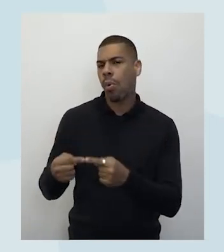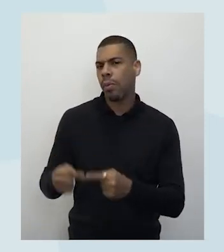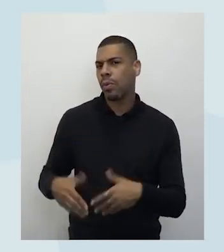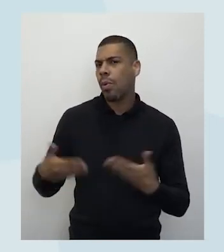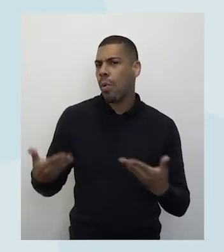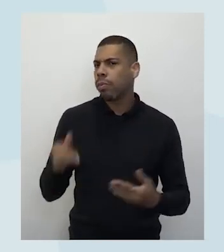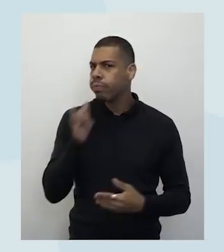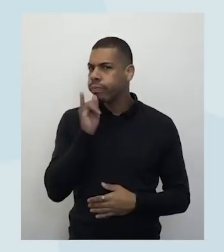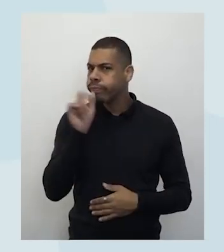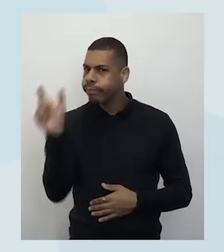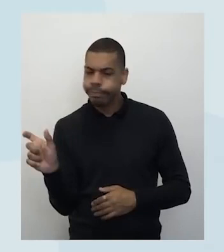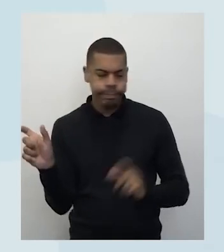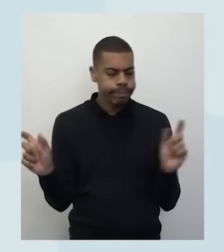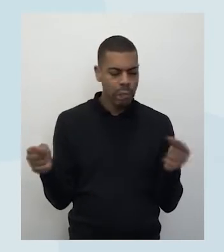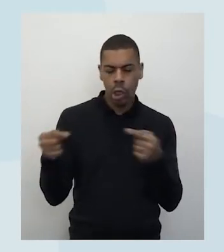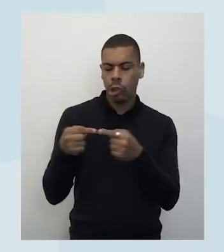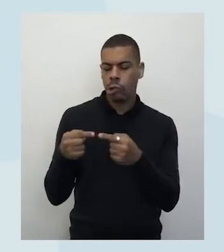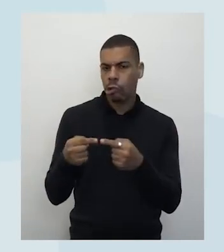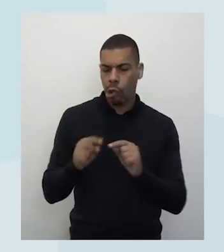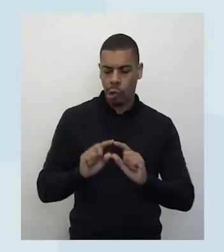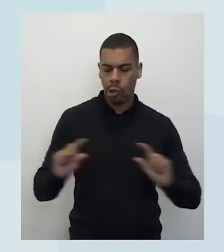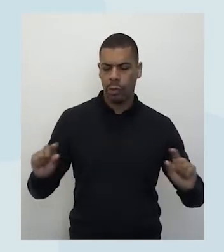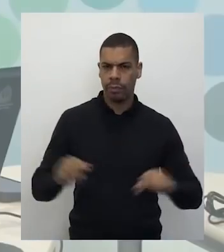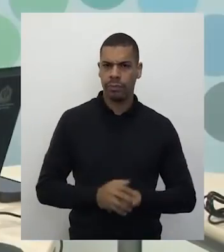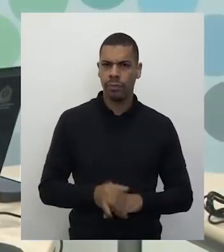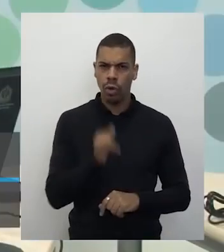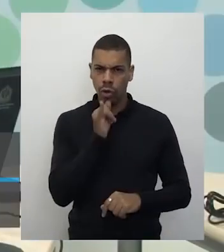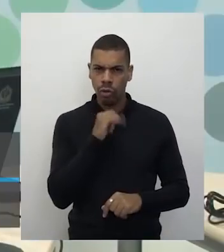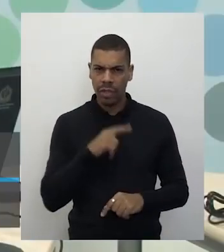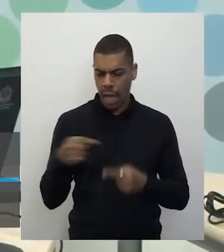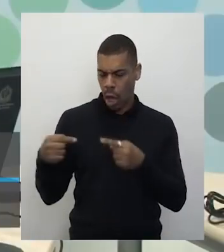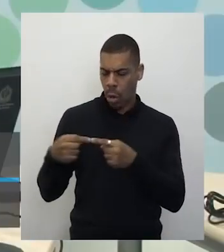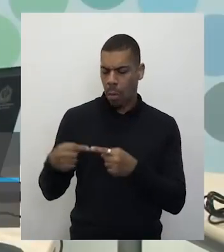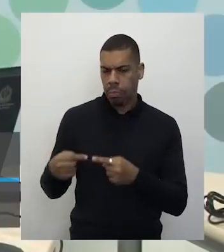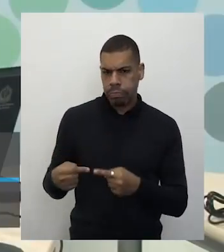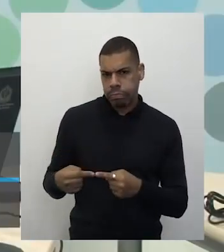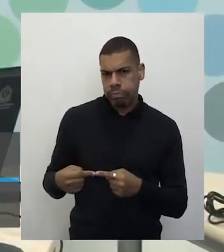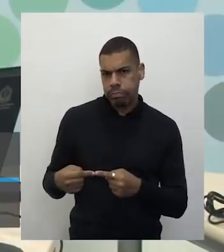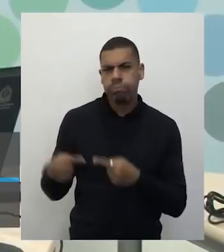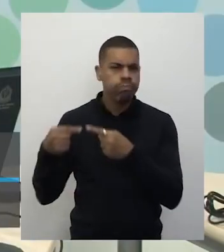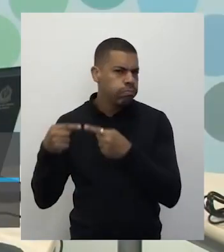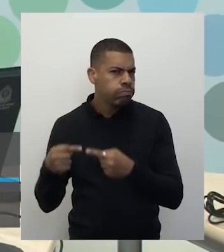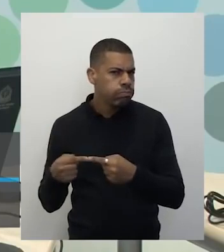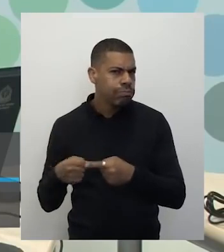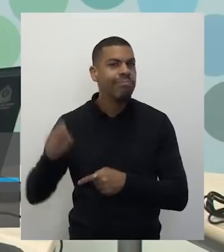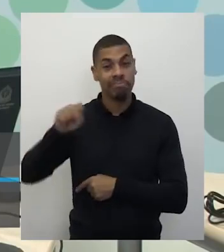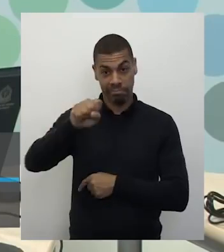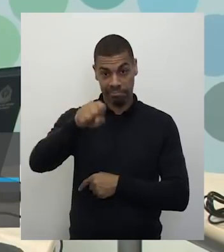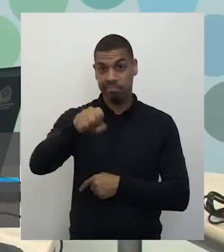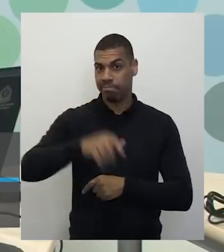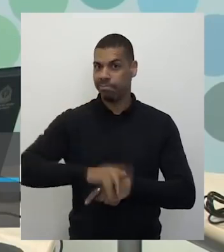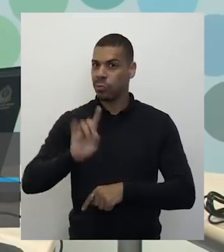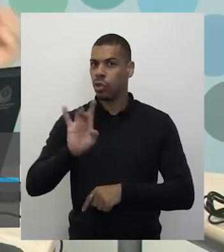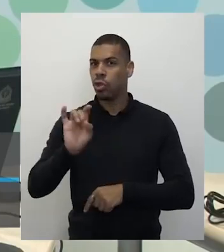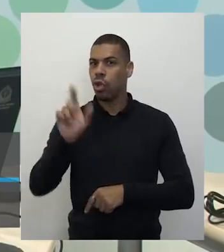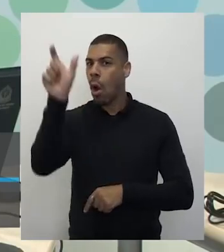quando concordamos ou termos dentro de uma sentença. Alguém colocou assim, é quando há uma concordância, quando concorda algo com alguma coisa. Sim, mas não é em